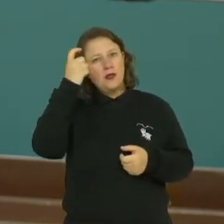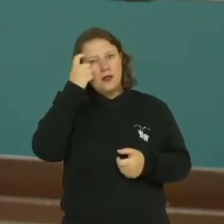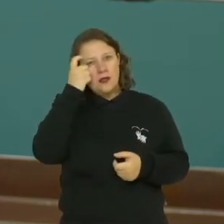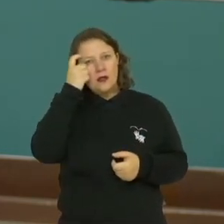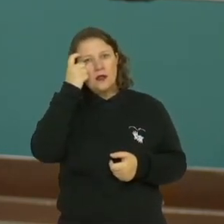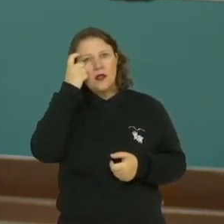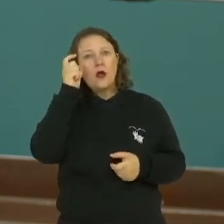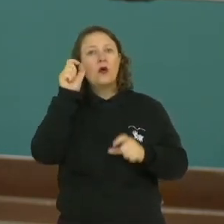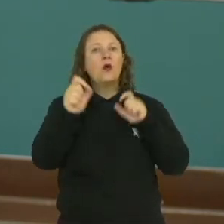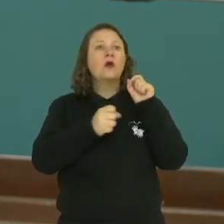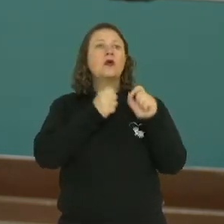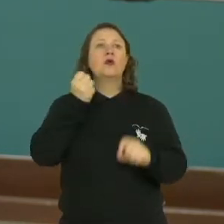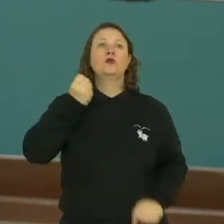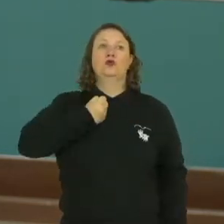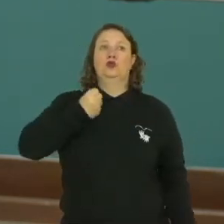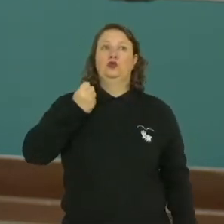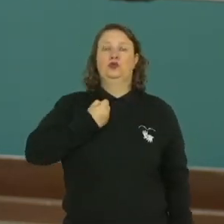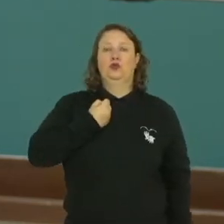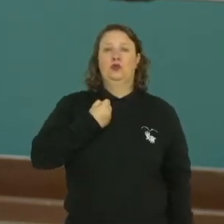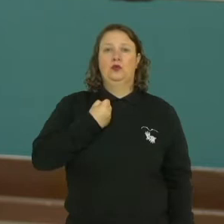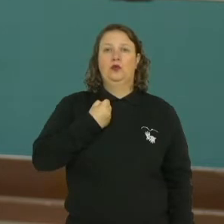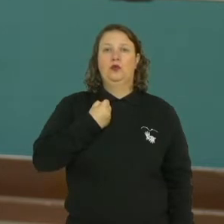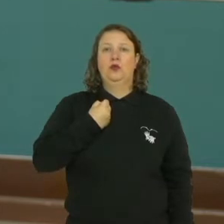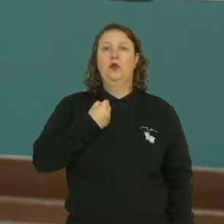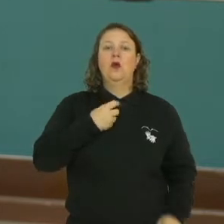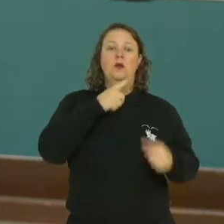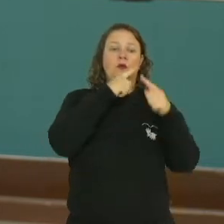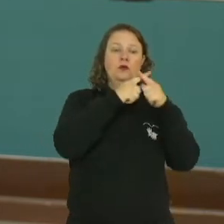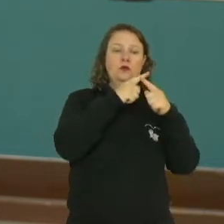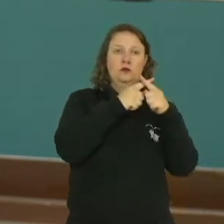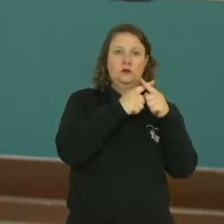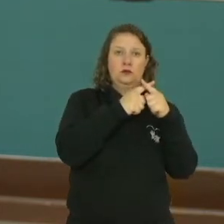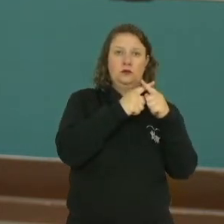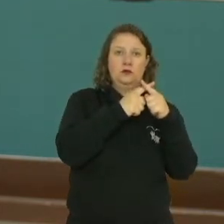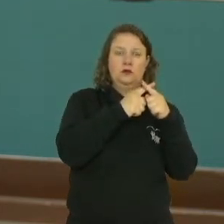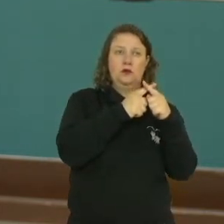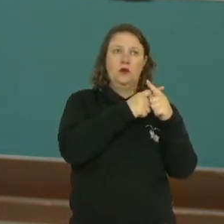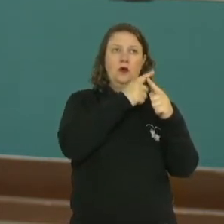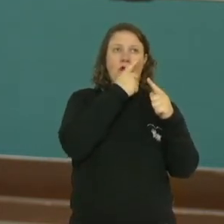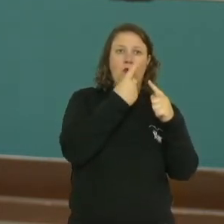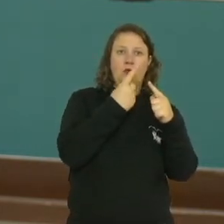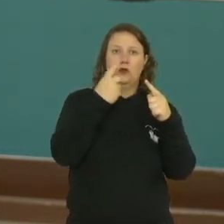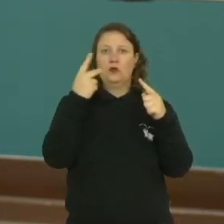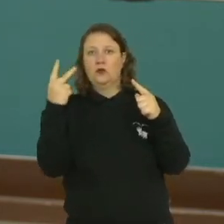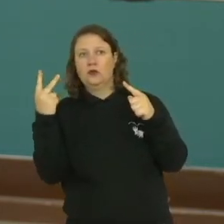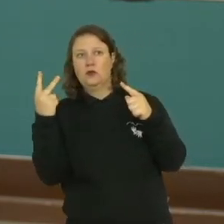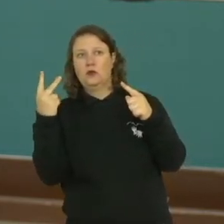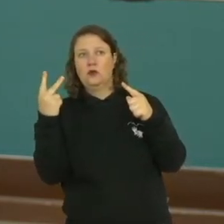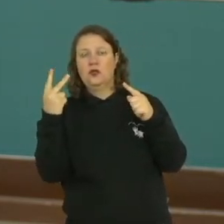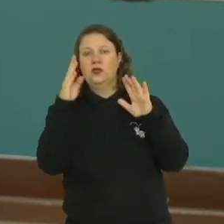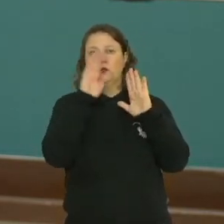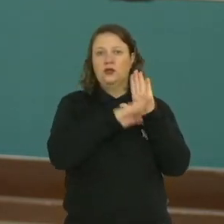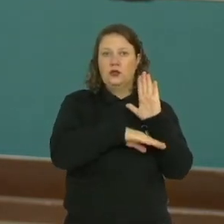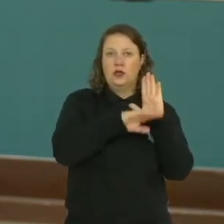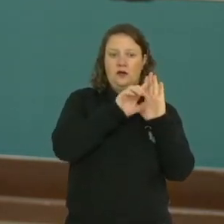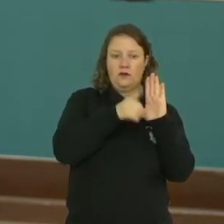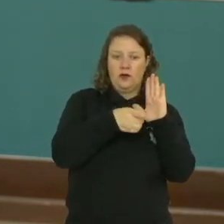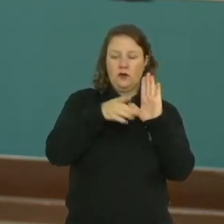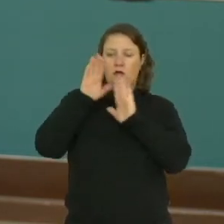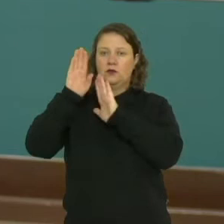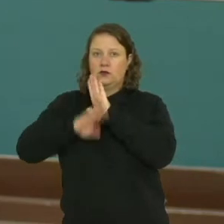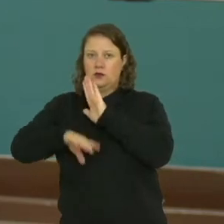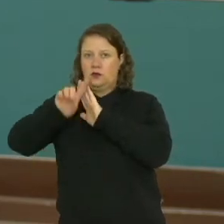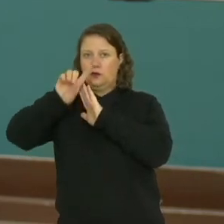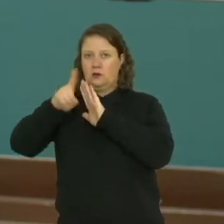um número que multiplique os 2 números e os 2 não tenham mais a vírgula. Então, o que a gente faz